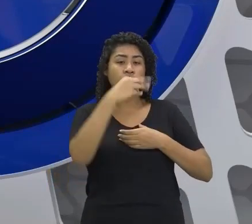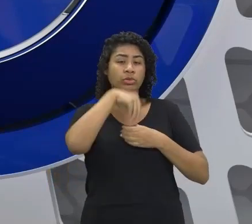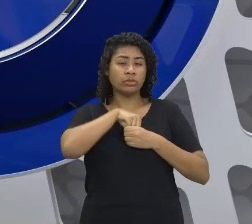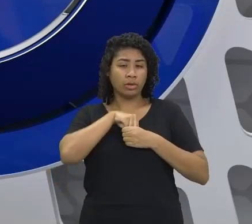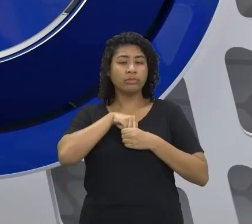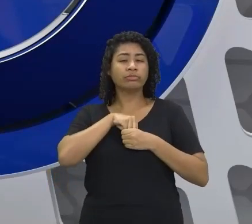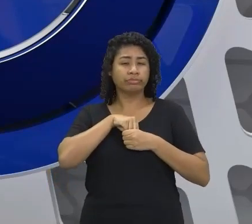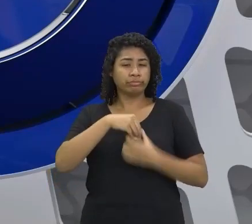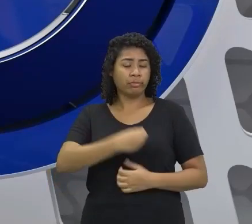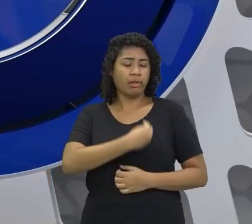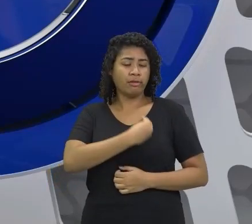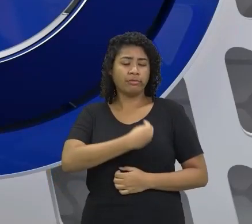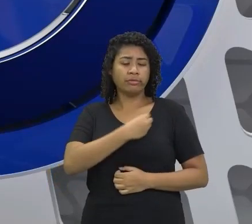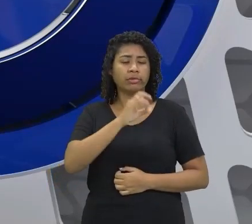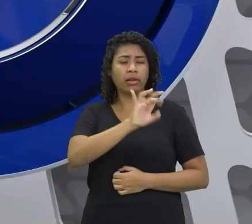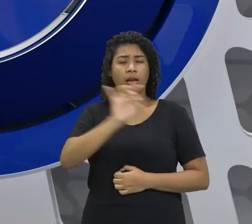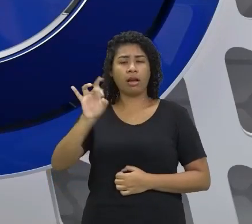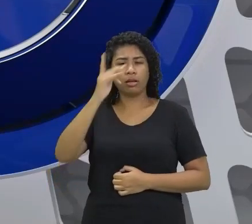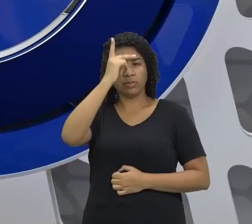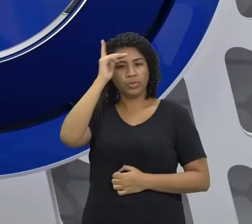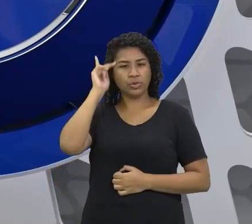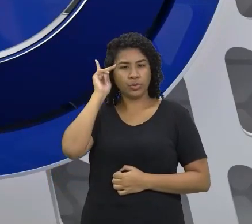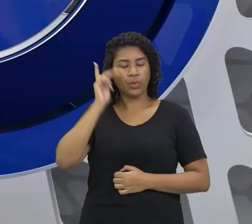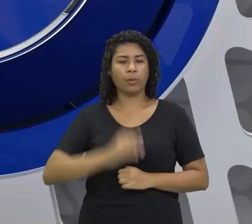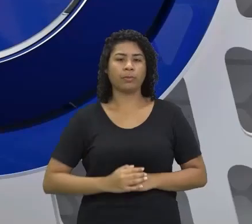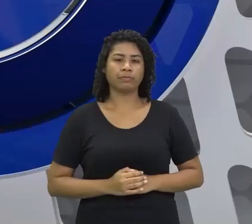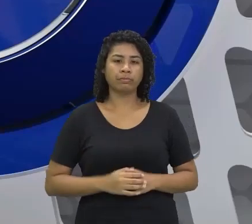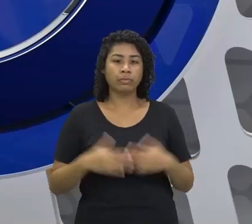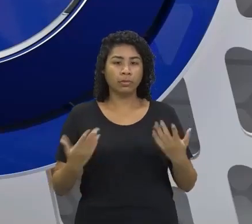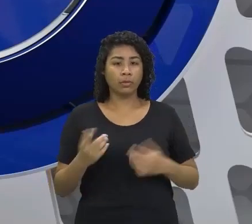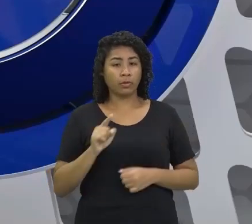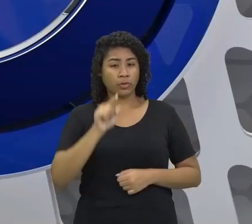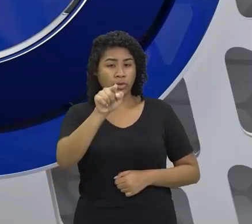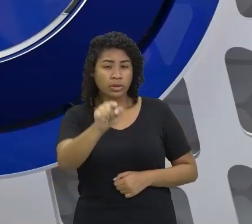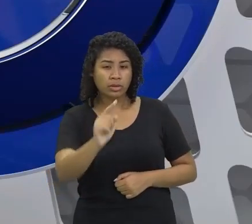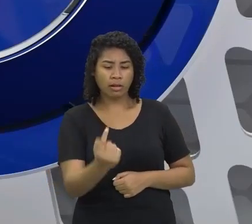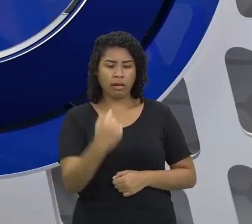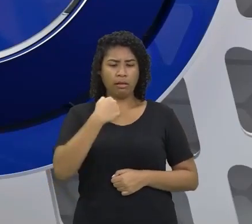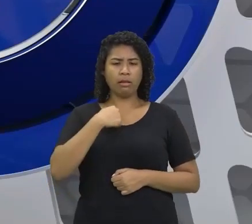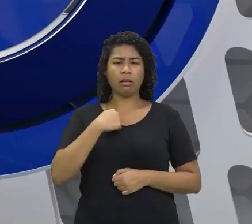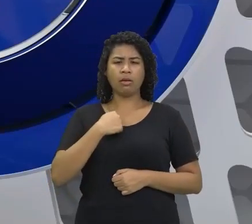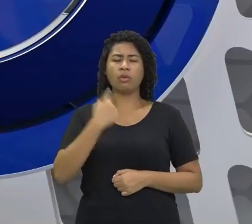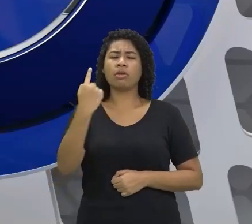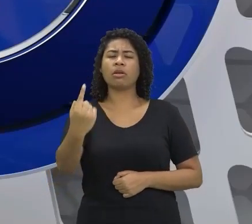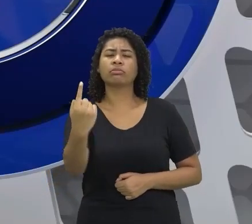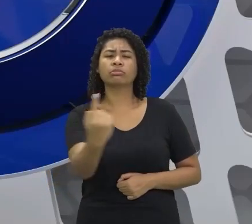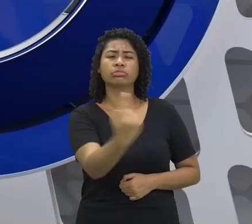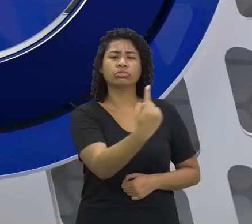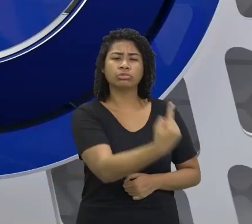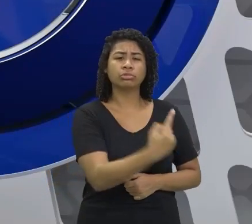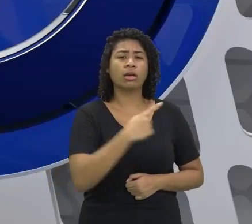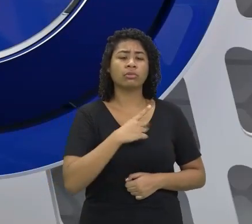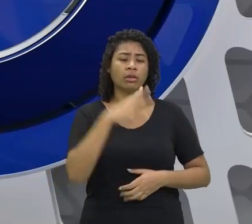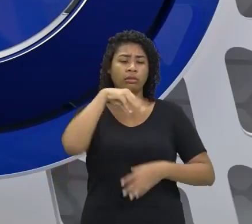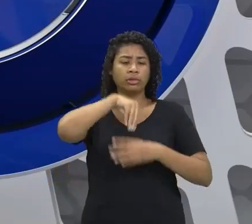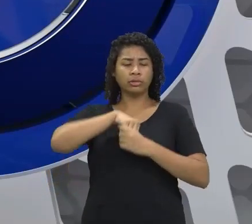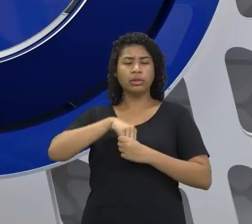da caminhada de cada ser humano. Você, eu, cada um de nós temos uma